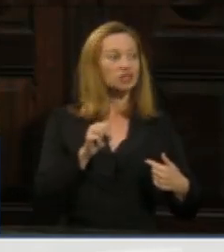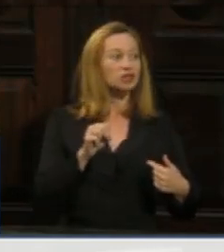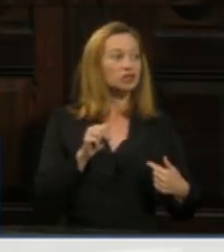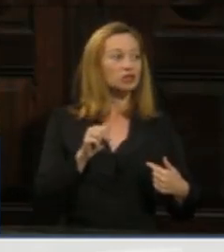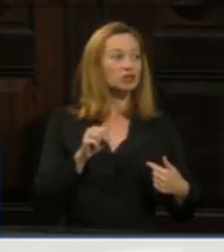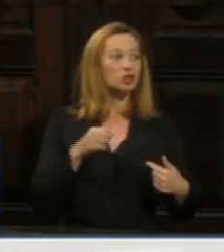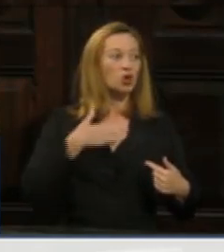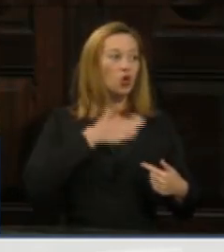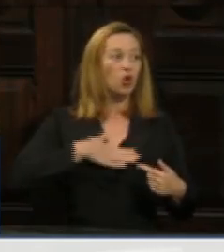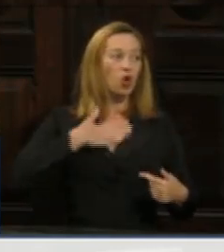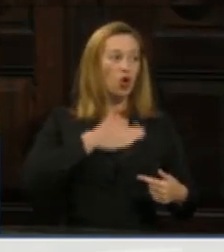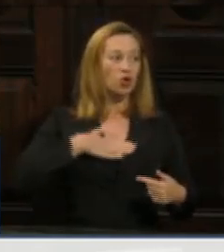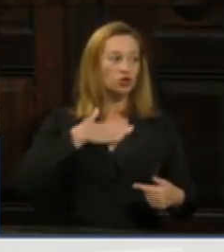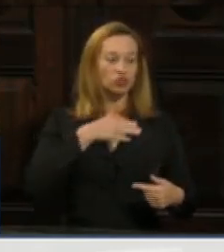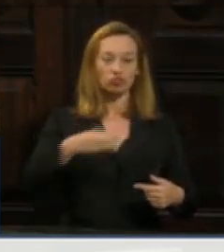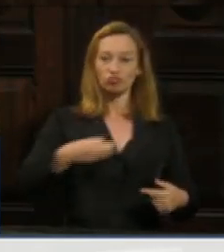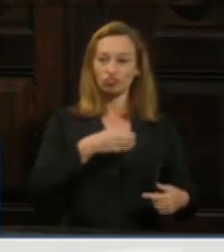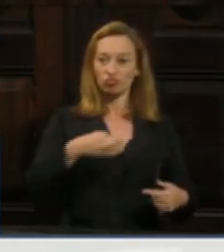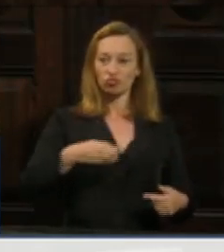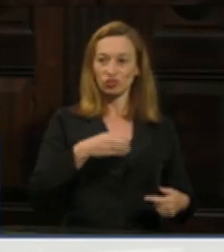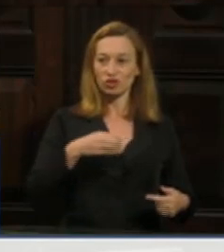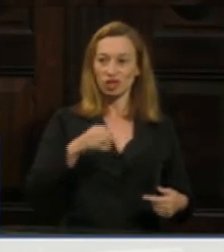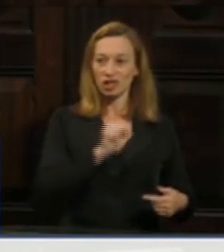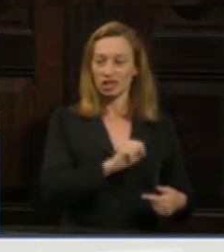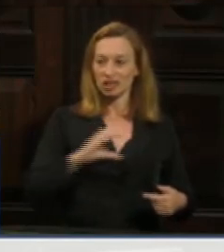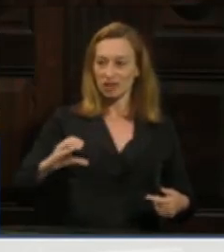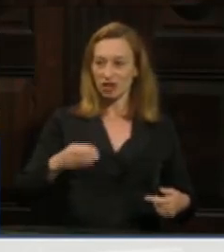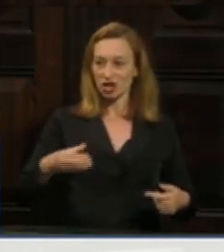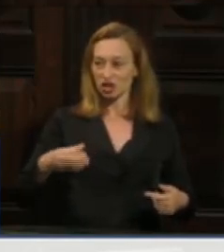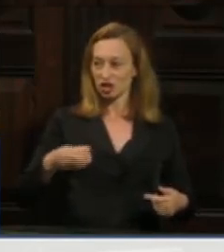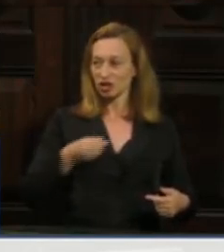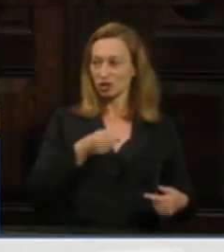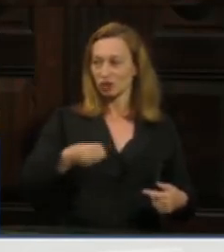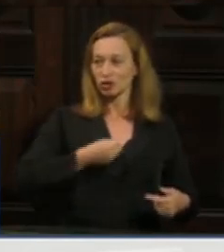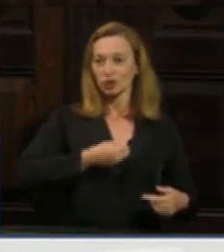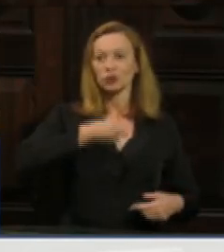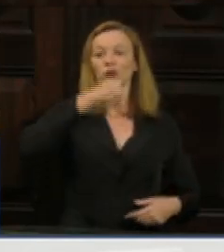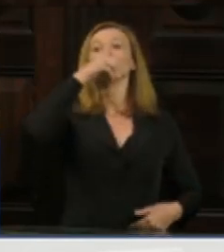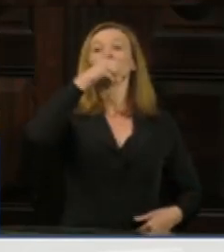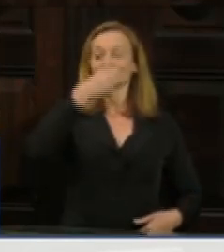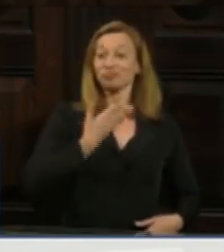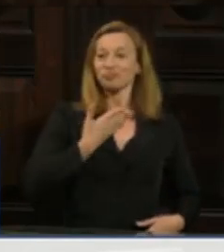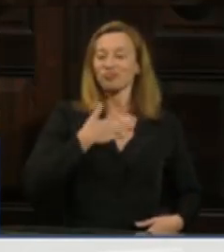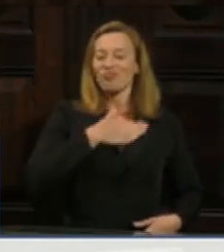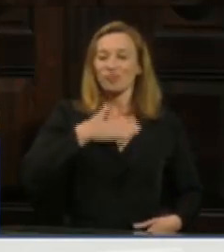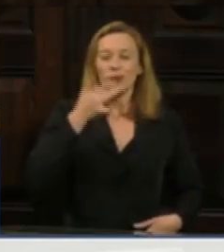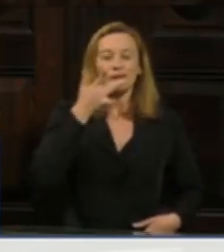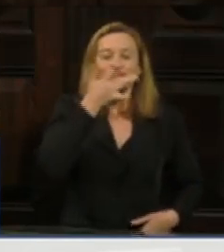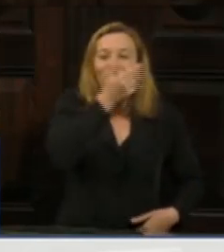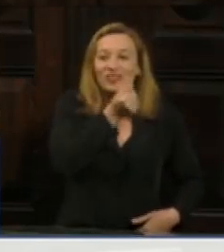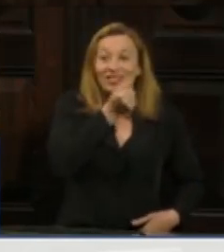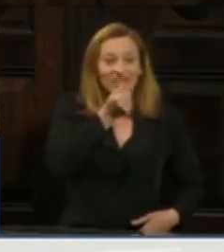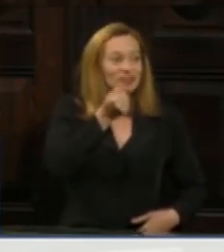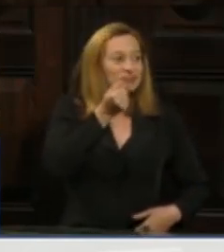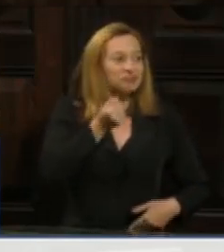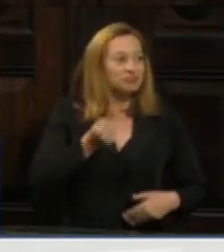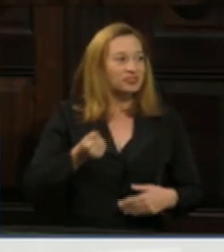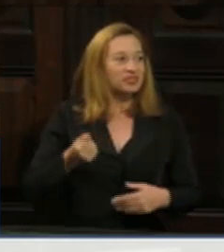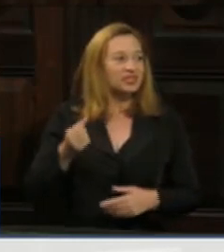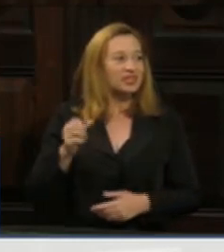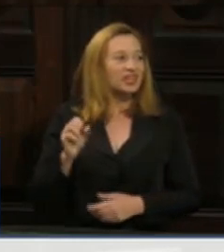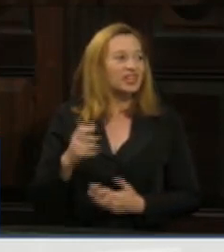não entre na lógica de que, enquanto não se provar o contrário, todos são culpados. Senhor presidente, encerrando o